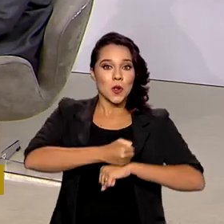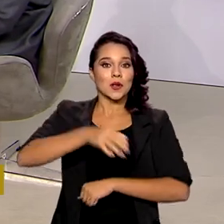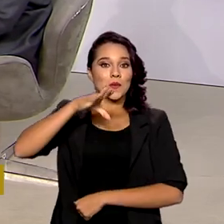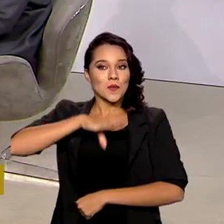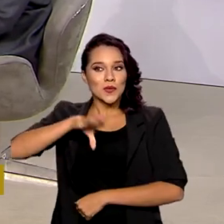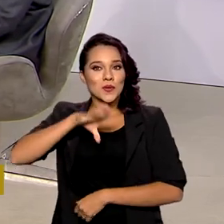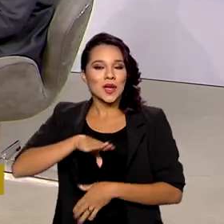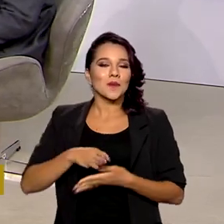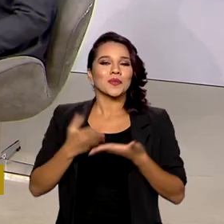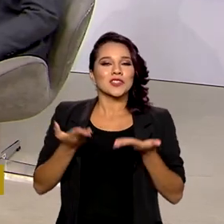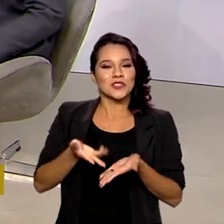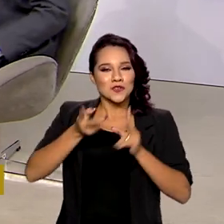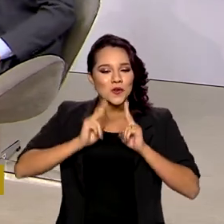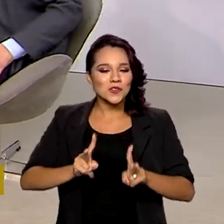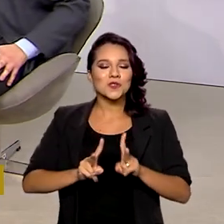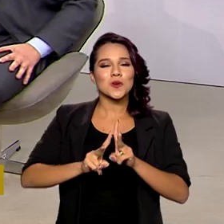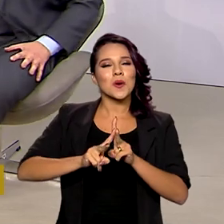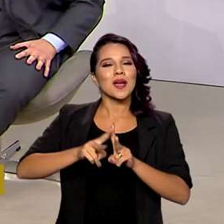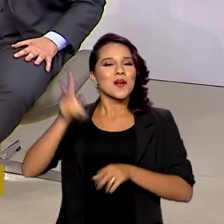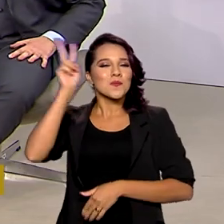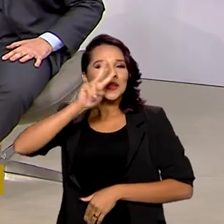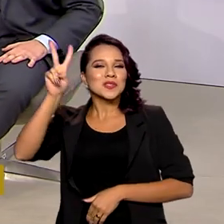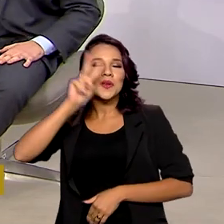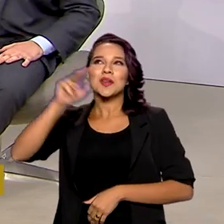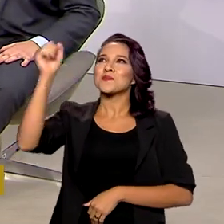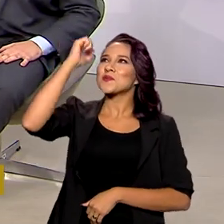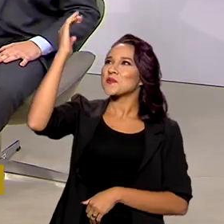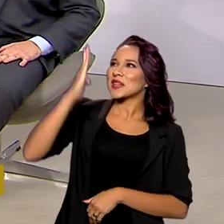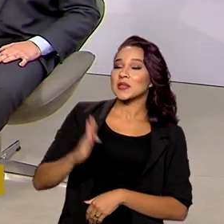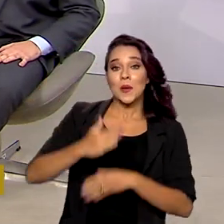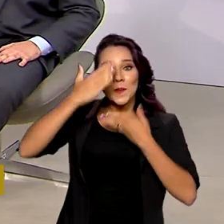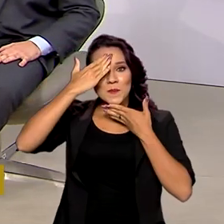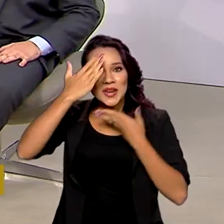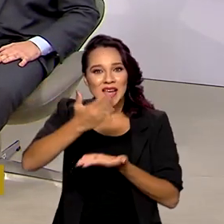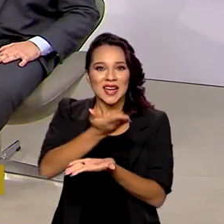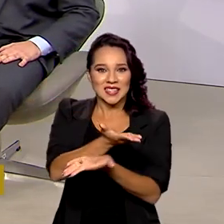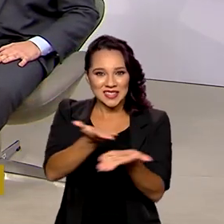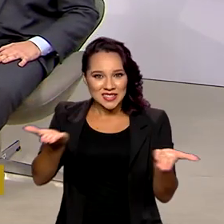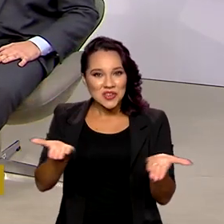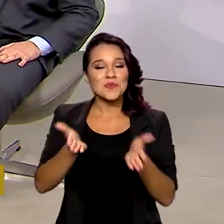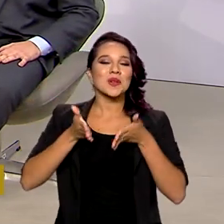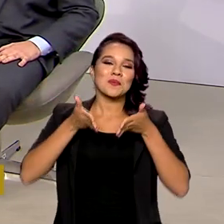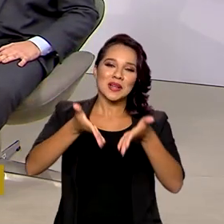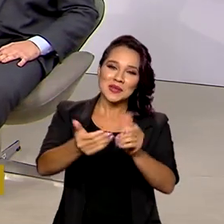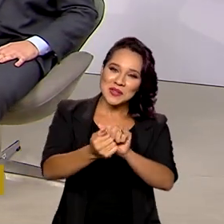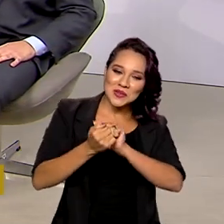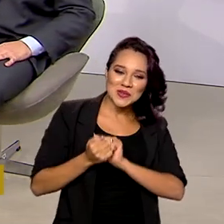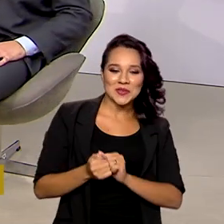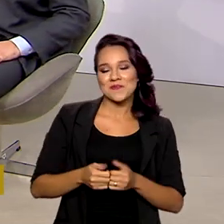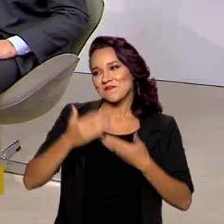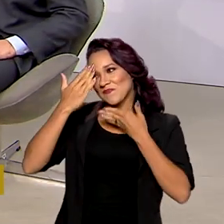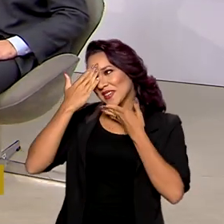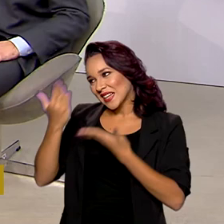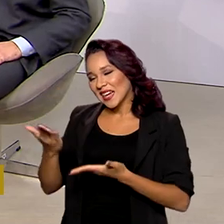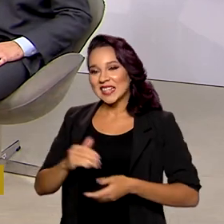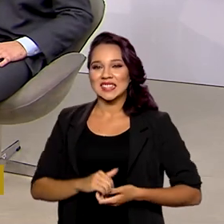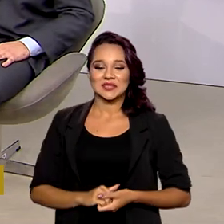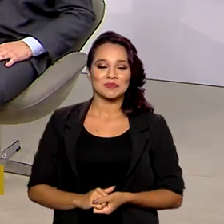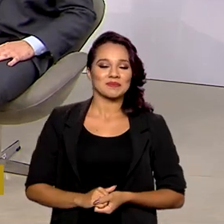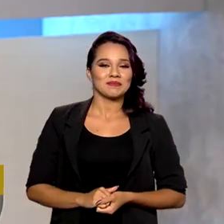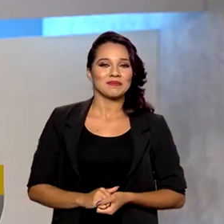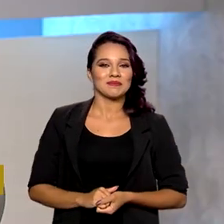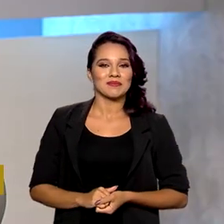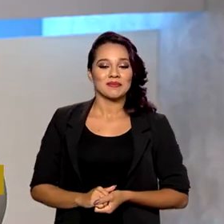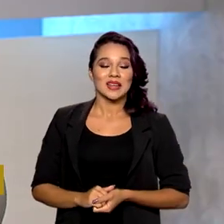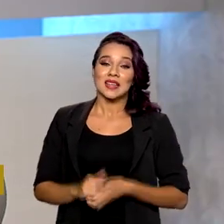que a gente continue escrevendo uma bela história para o nosso Brasil. Obrigada mais uma vez pela sua participação, obrigada ao Rafael. Obrigado.